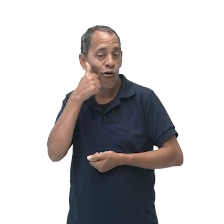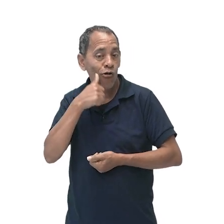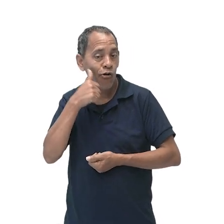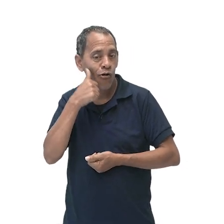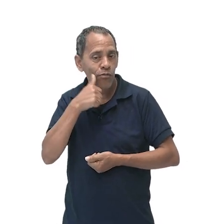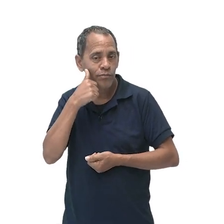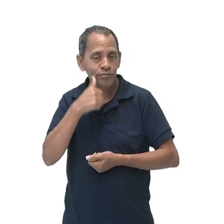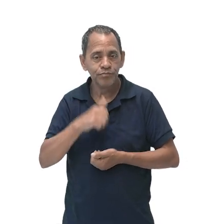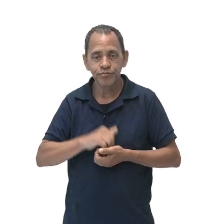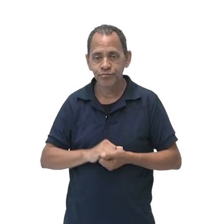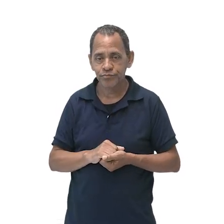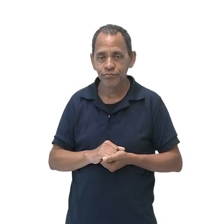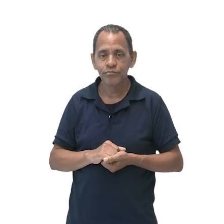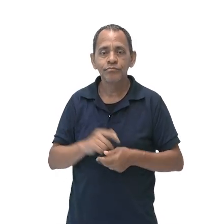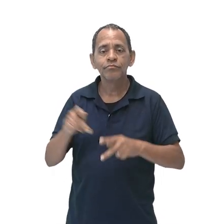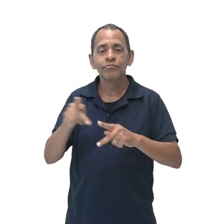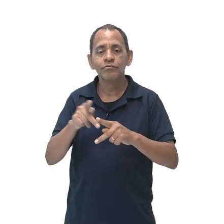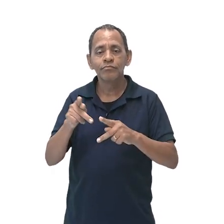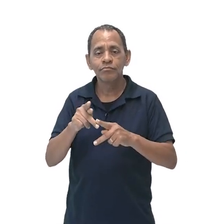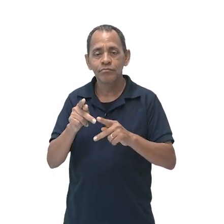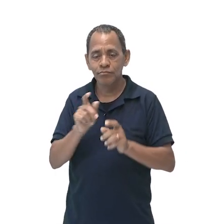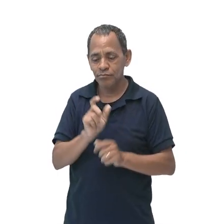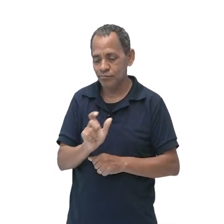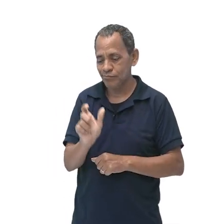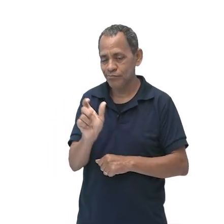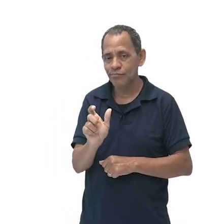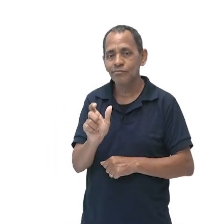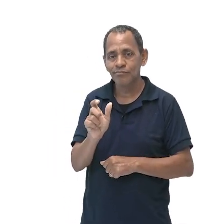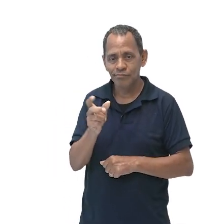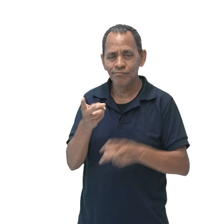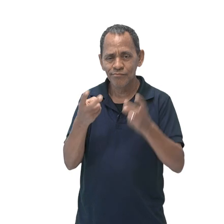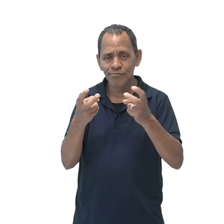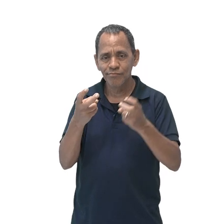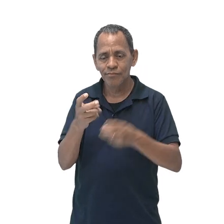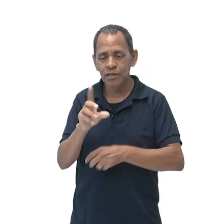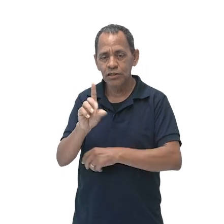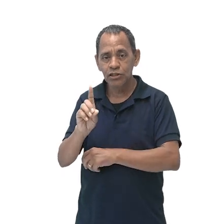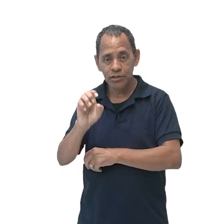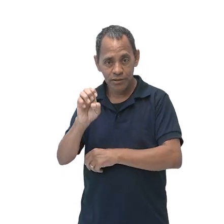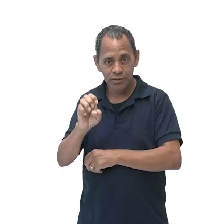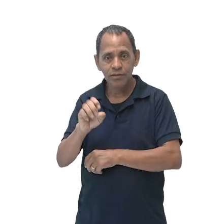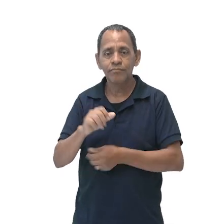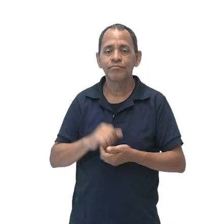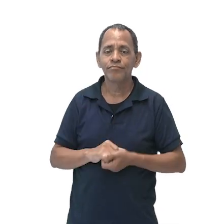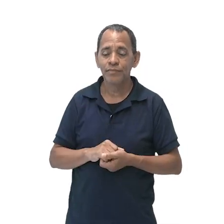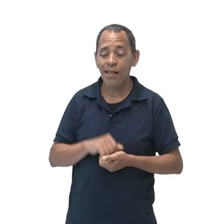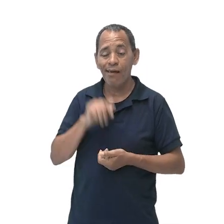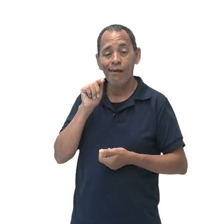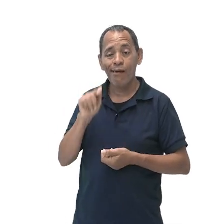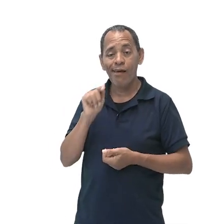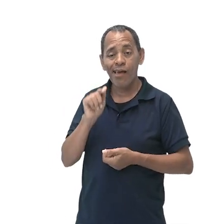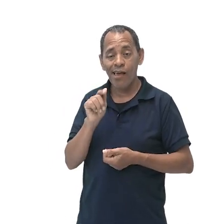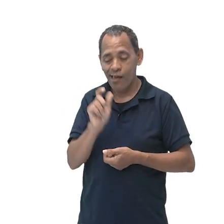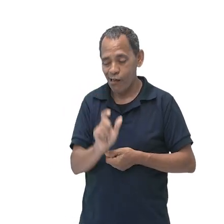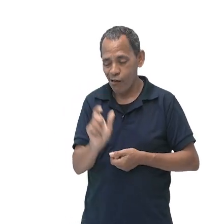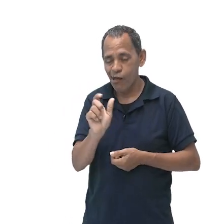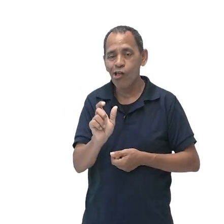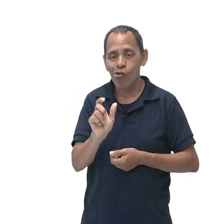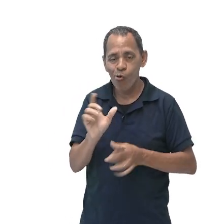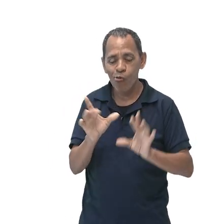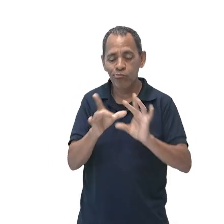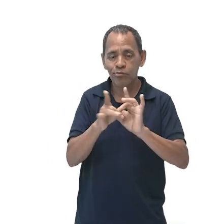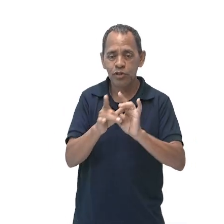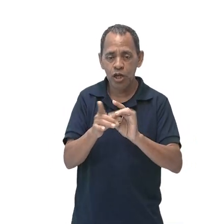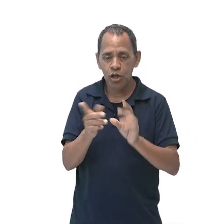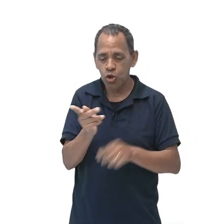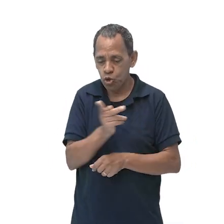preposição? Preposição de. Percebam que essa preposição, ela conecta duas